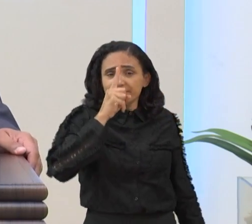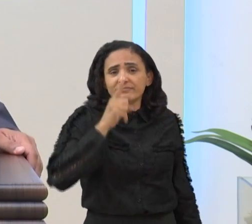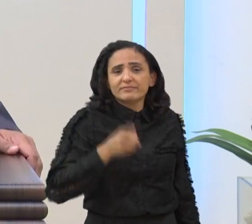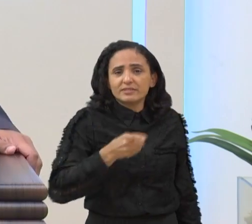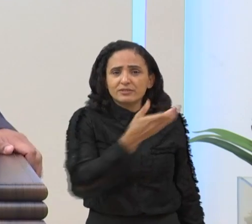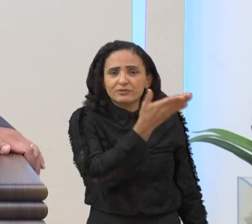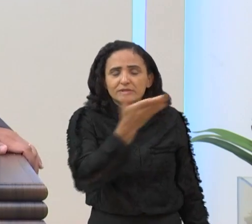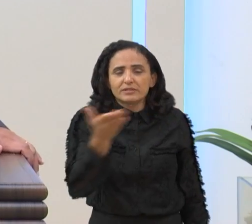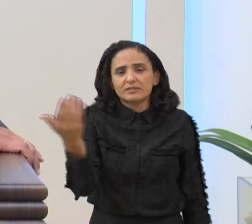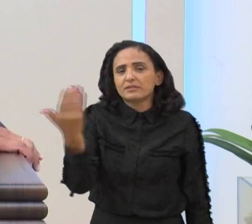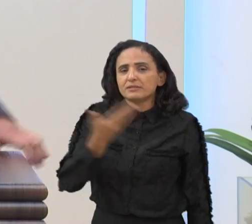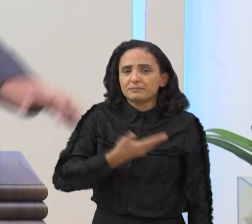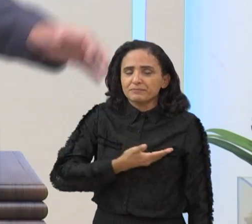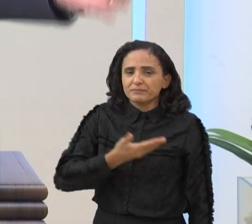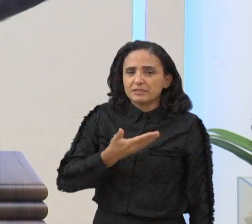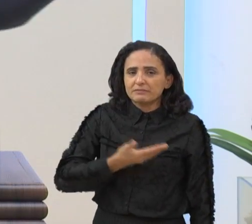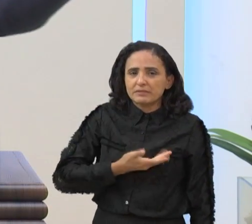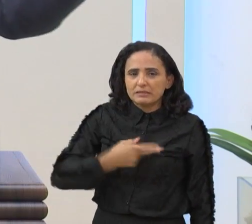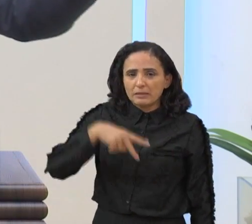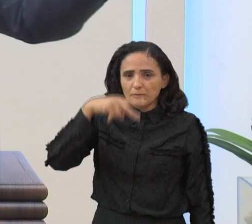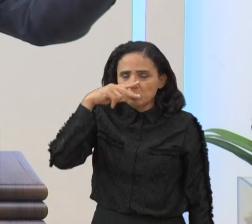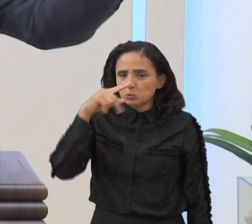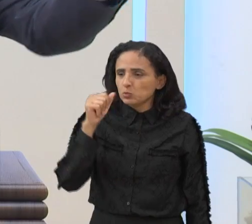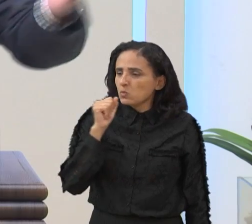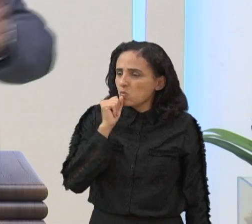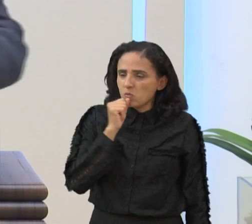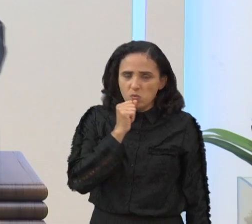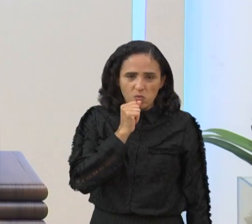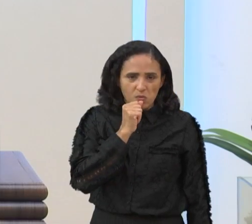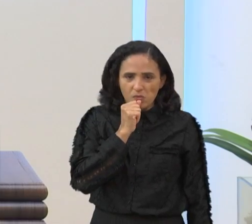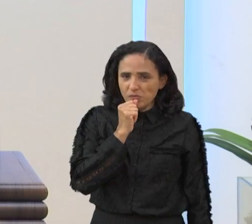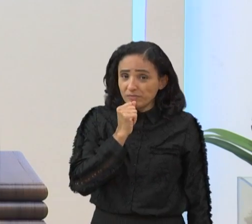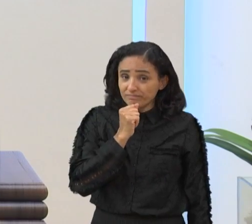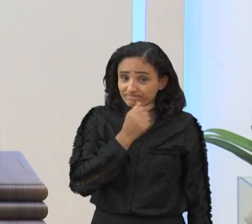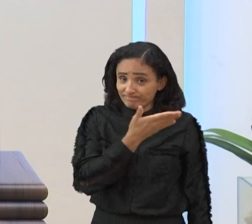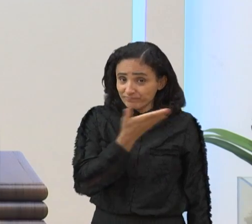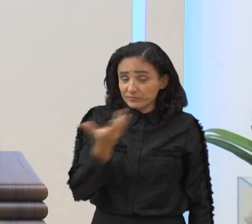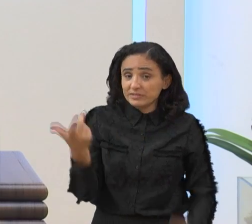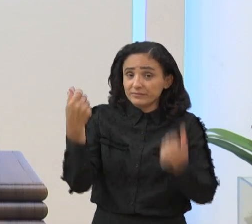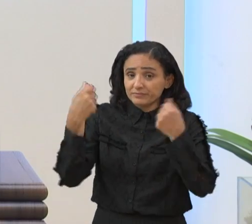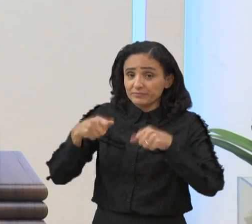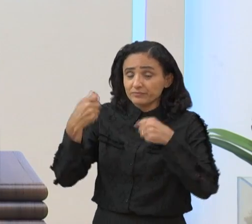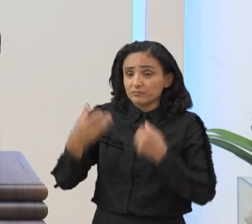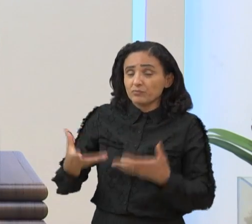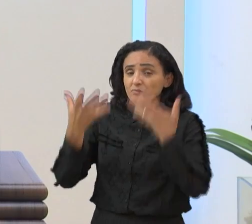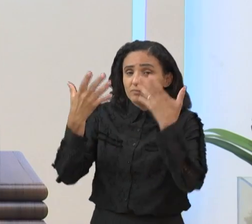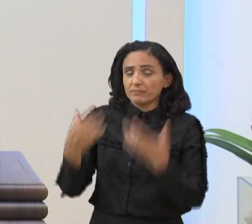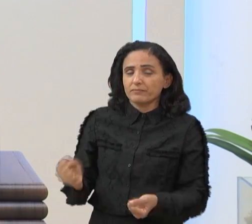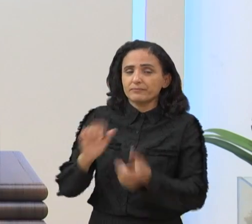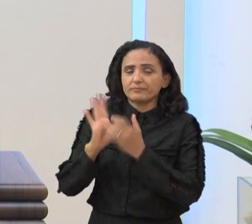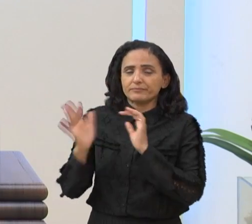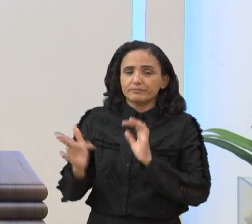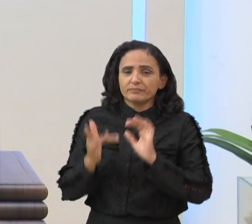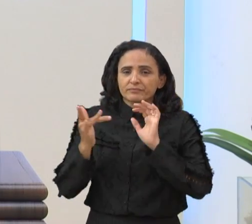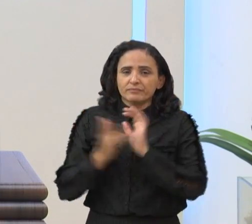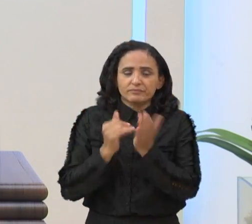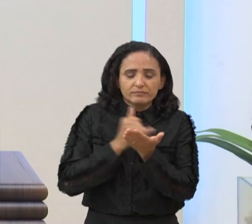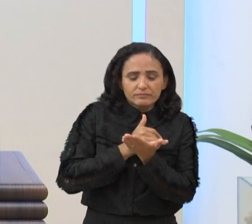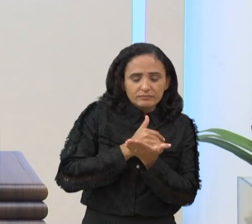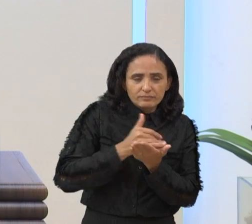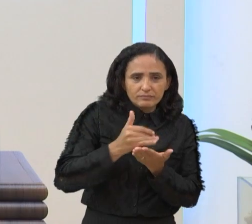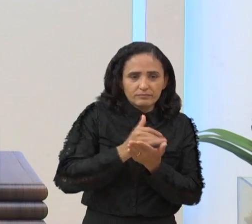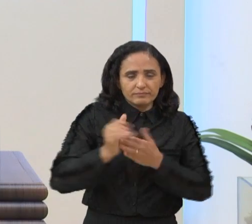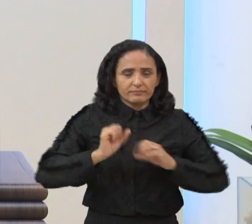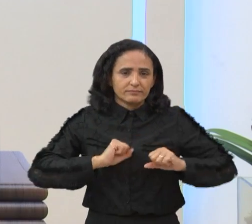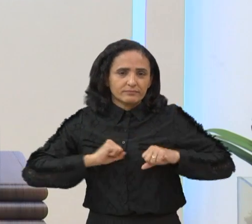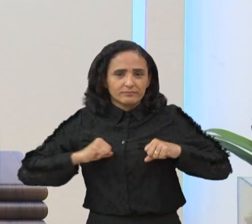meu amigo, que ainda não entregou sua vida a Jesus, começa por aí. Começa por aí,